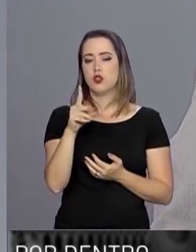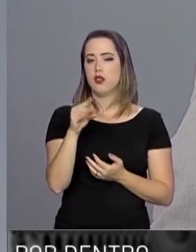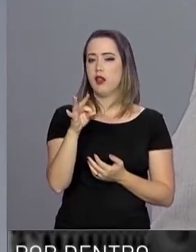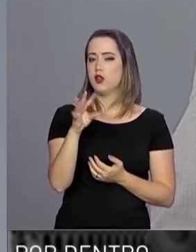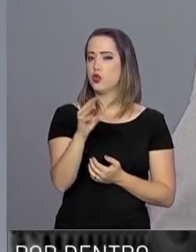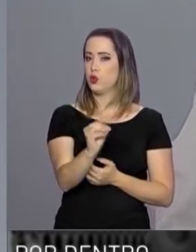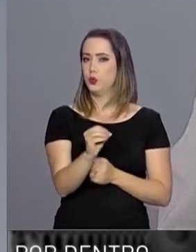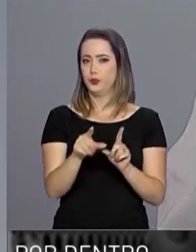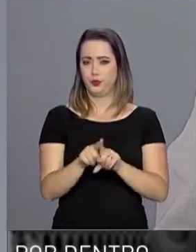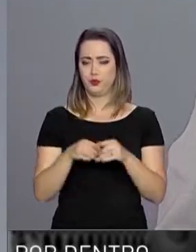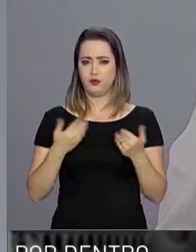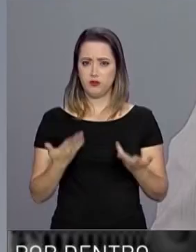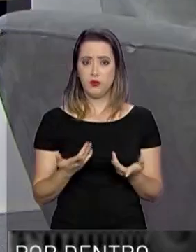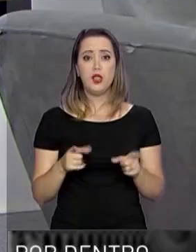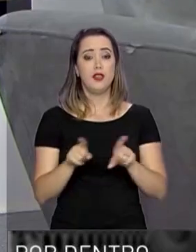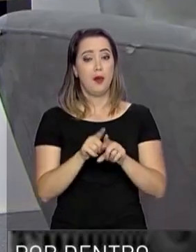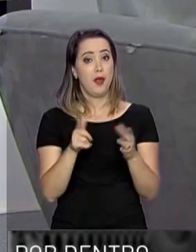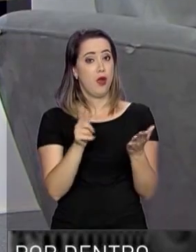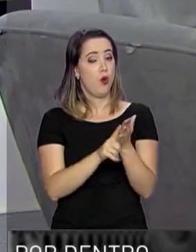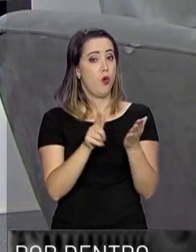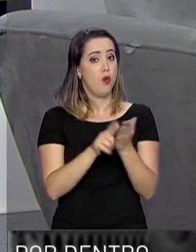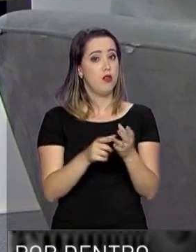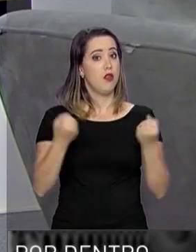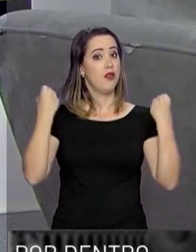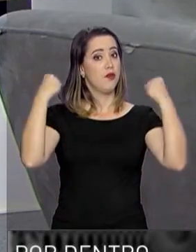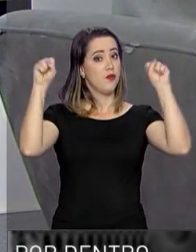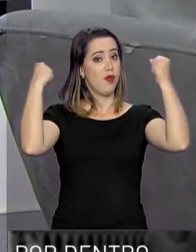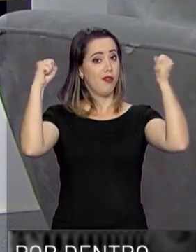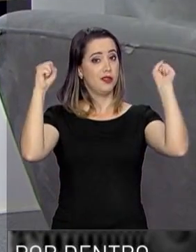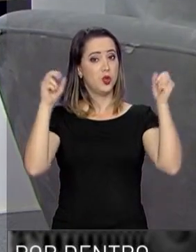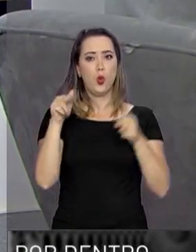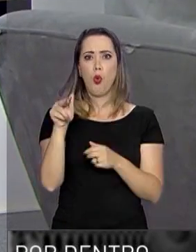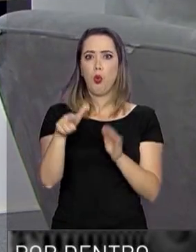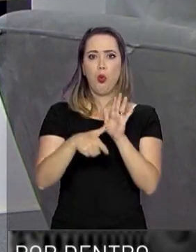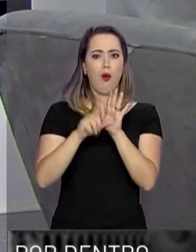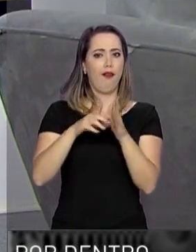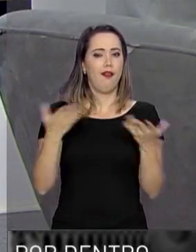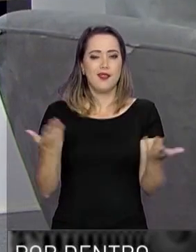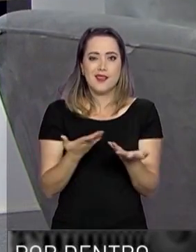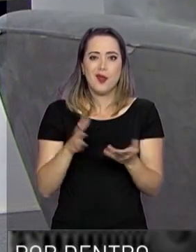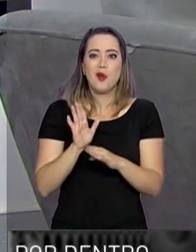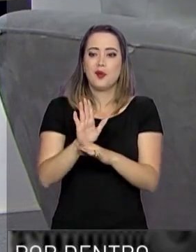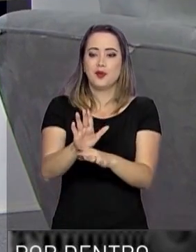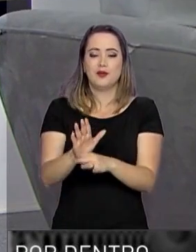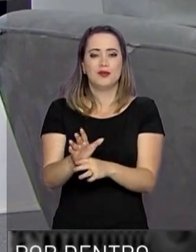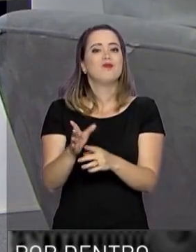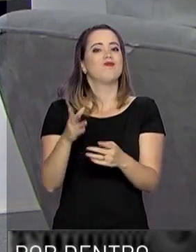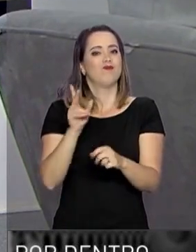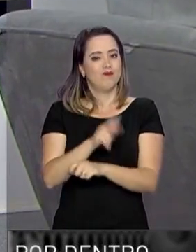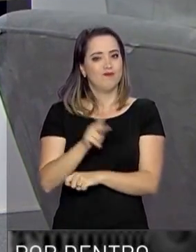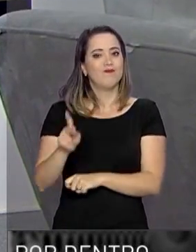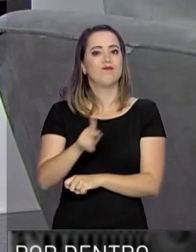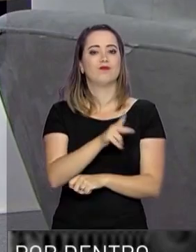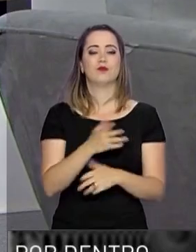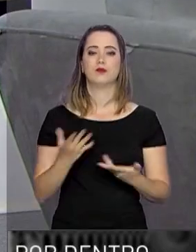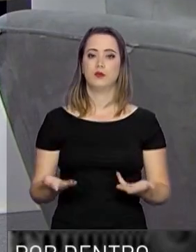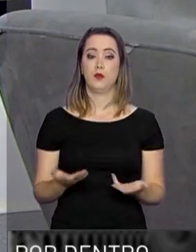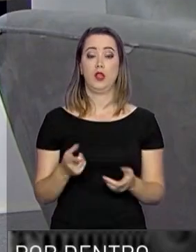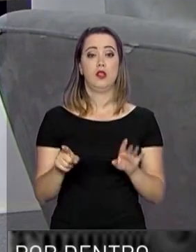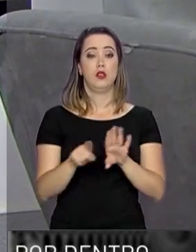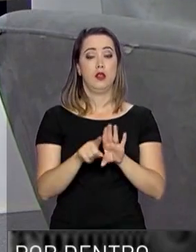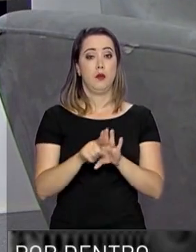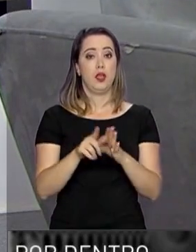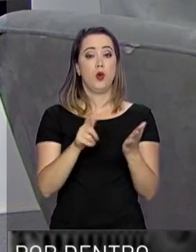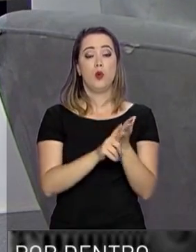é o livro de educação física, que nunca existiu e passa a ter para o apoio do professor também. E criamos o livro de